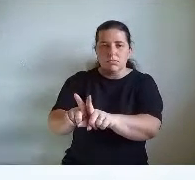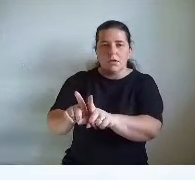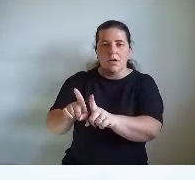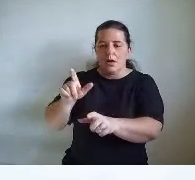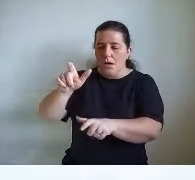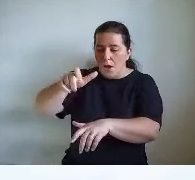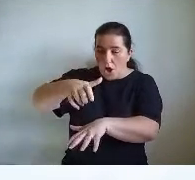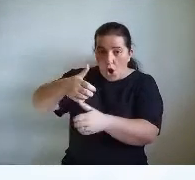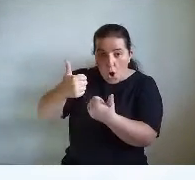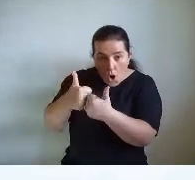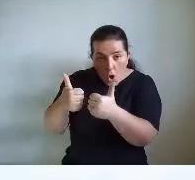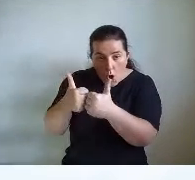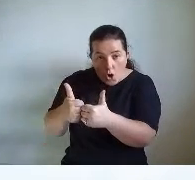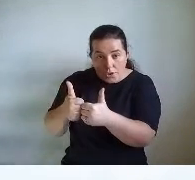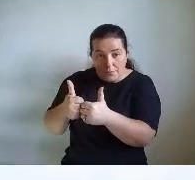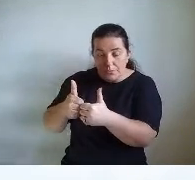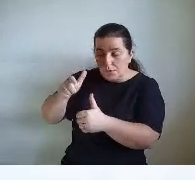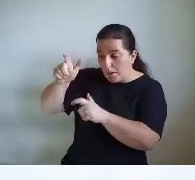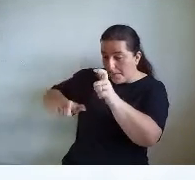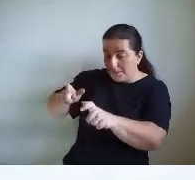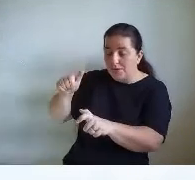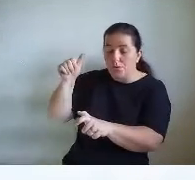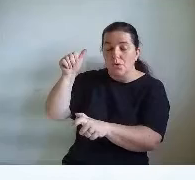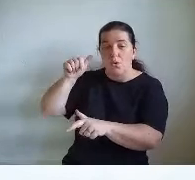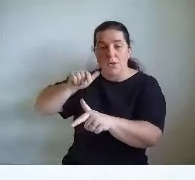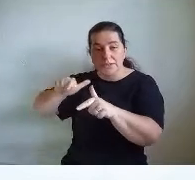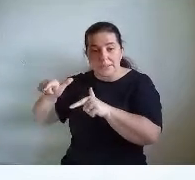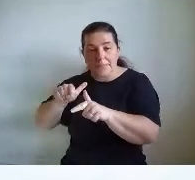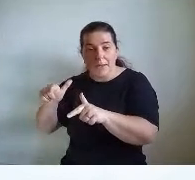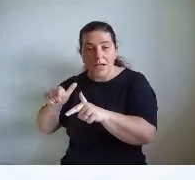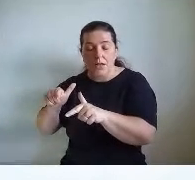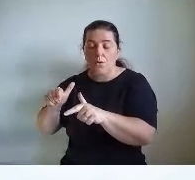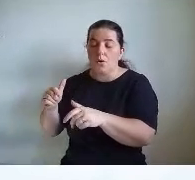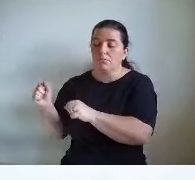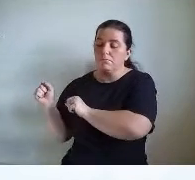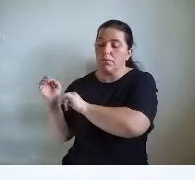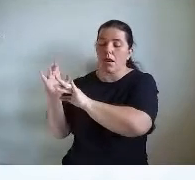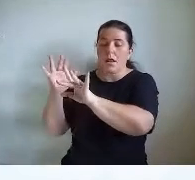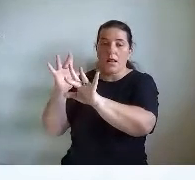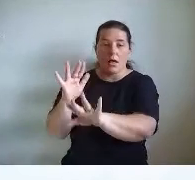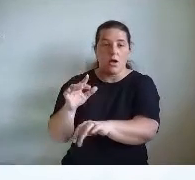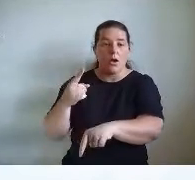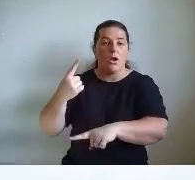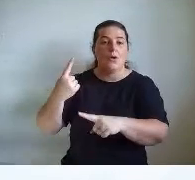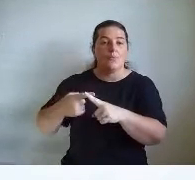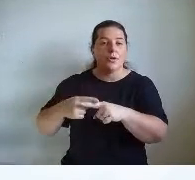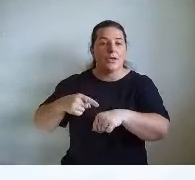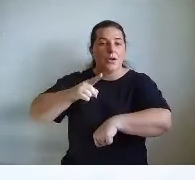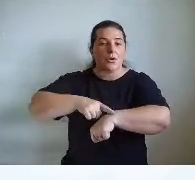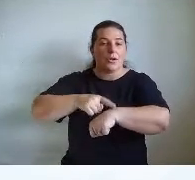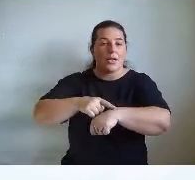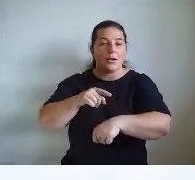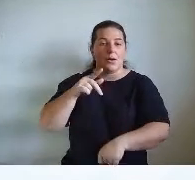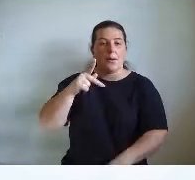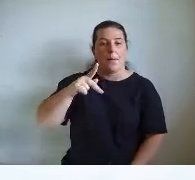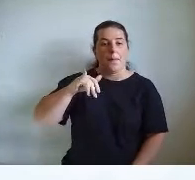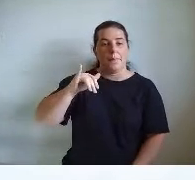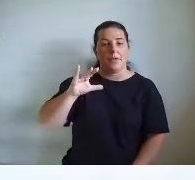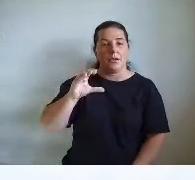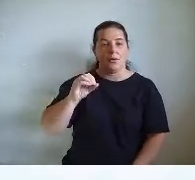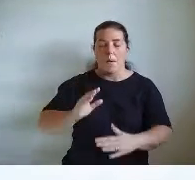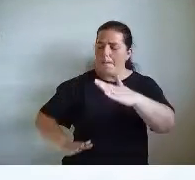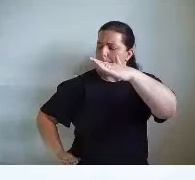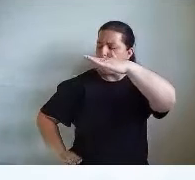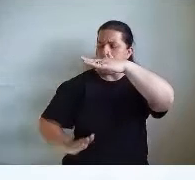se a gente observar, os horários de pico continuam sendo os mesmos, os horários de trabalho continuam sendo os mesmos, não